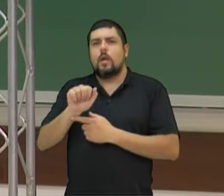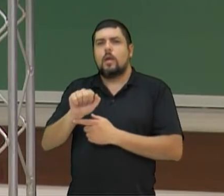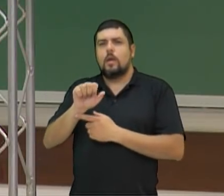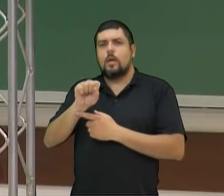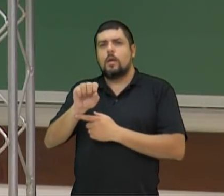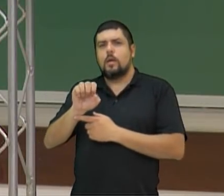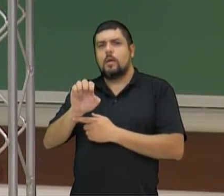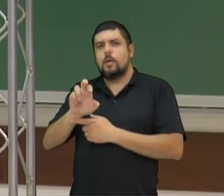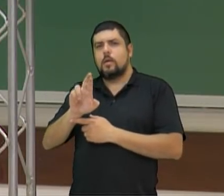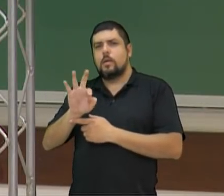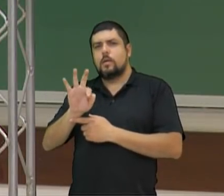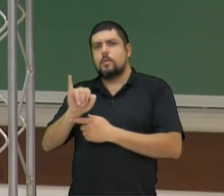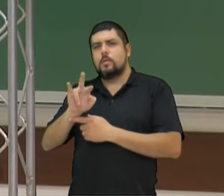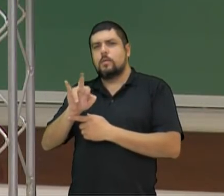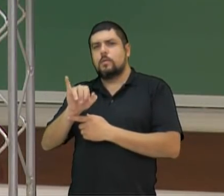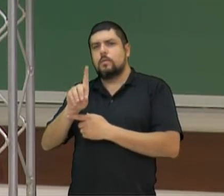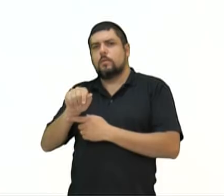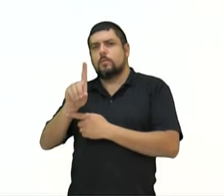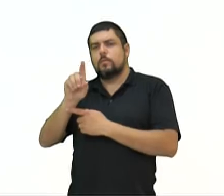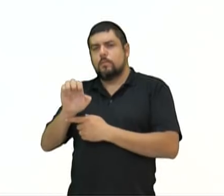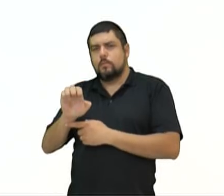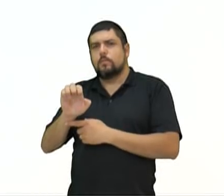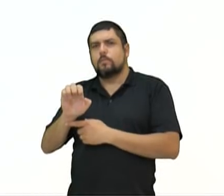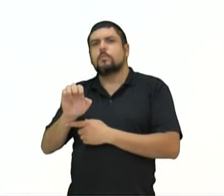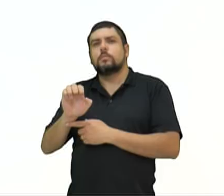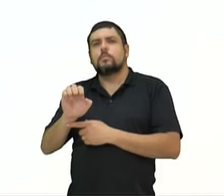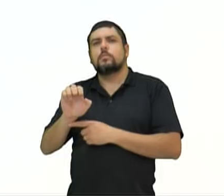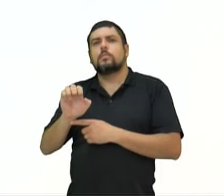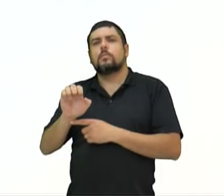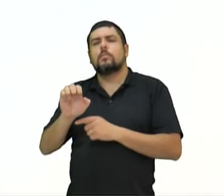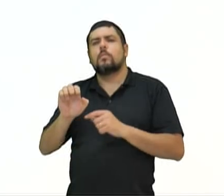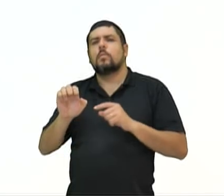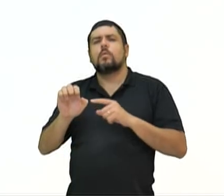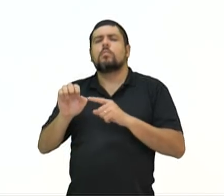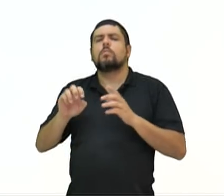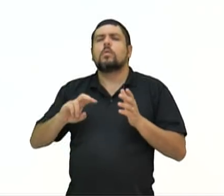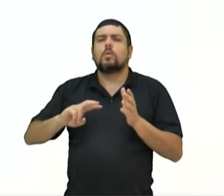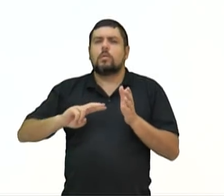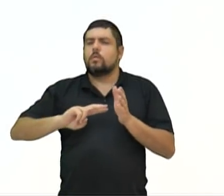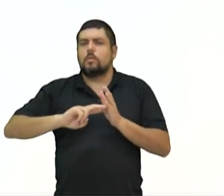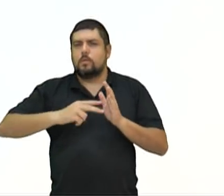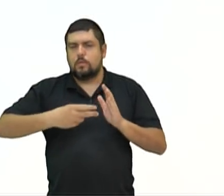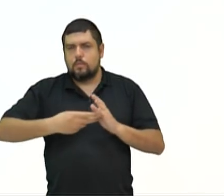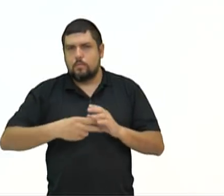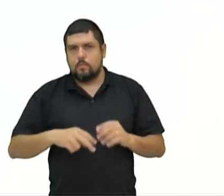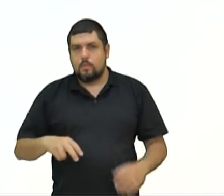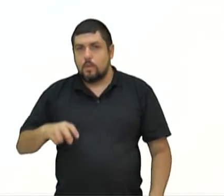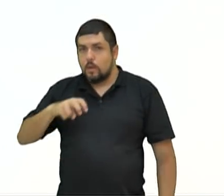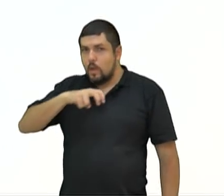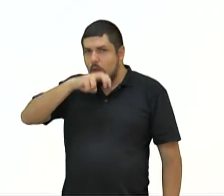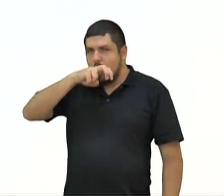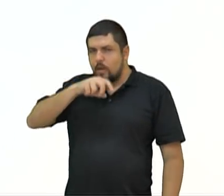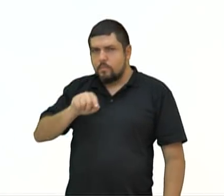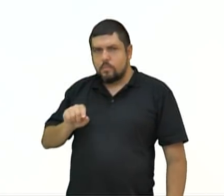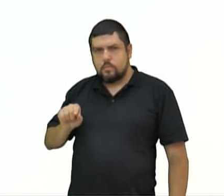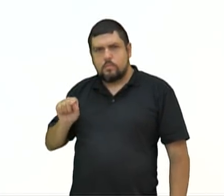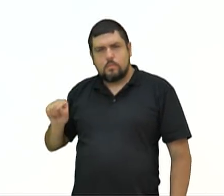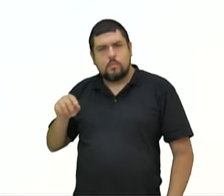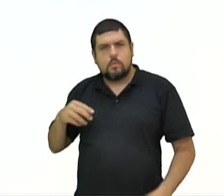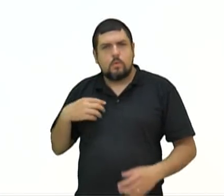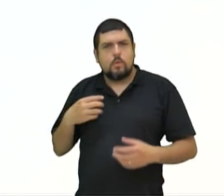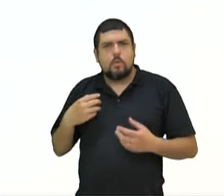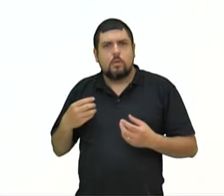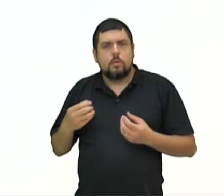que nós estudamos na aula passada, pode-se dizer que a Mônica, primeira proposta, ela teve uma atitude assertiva no